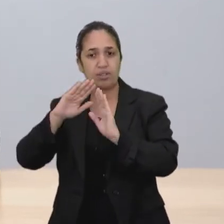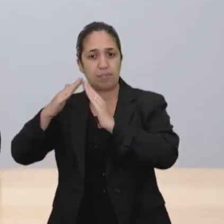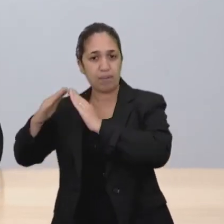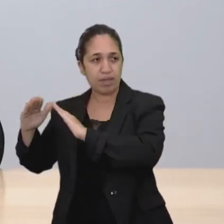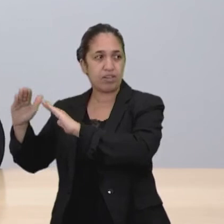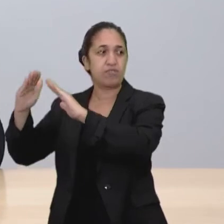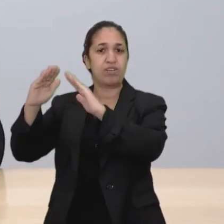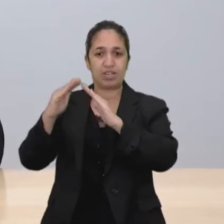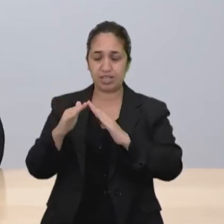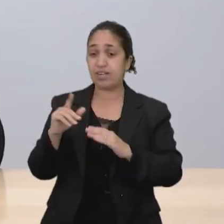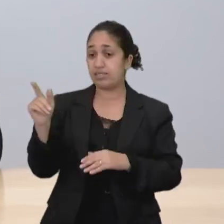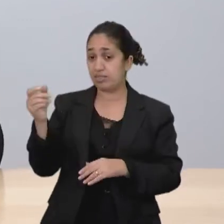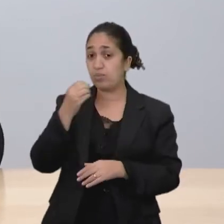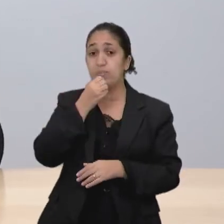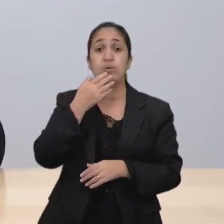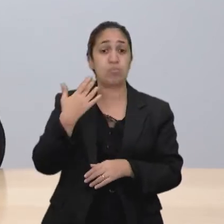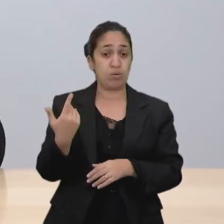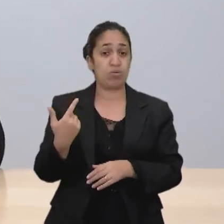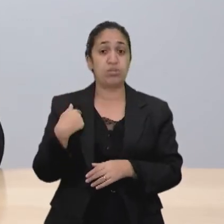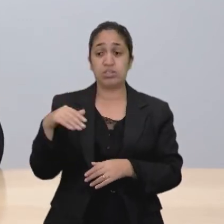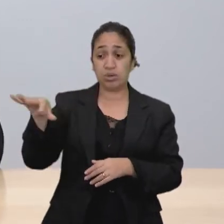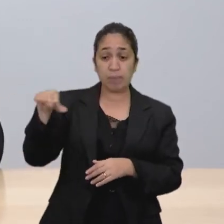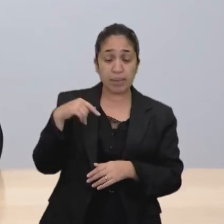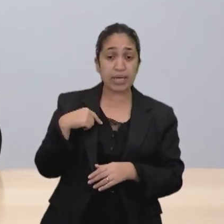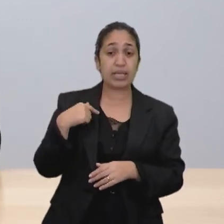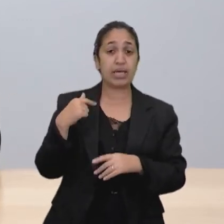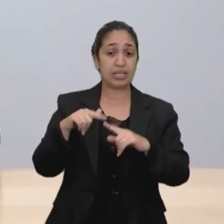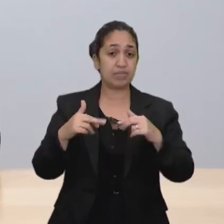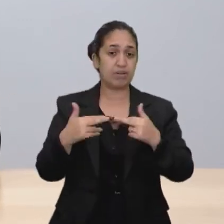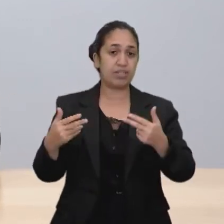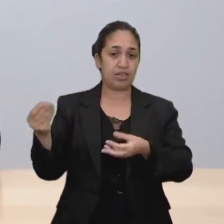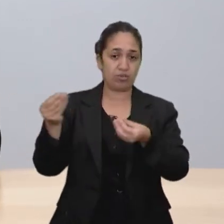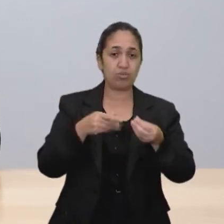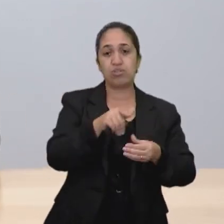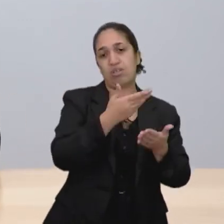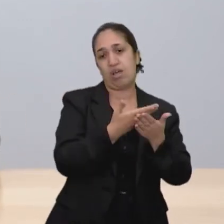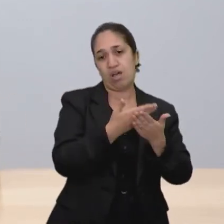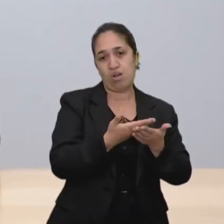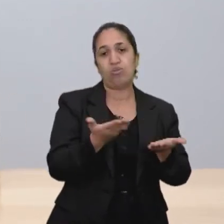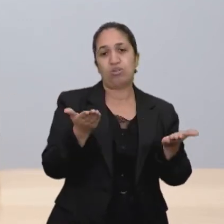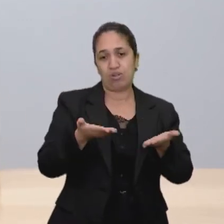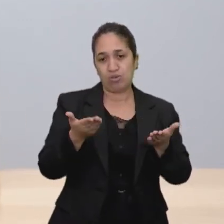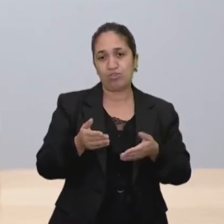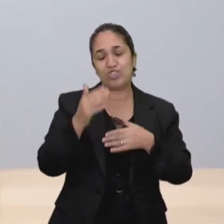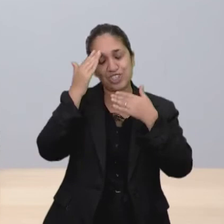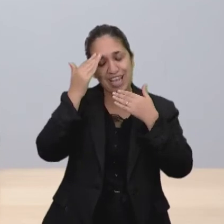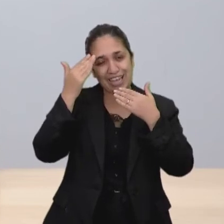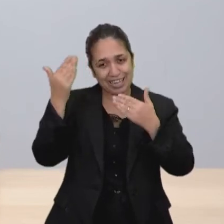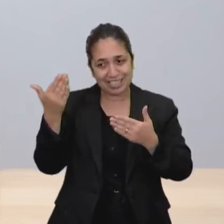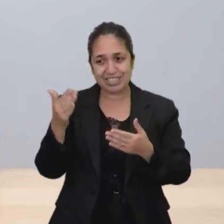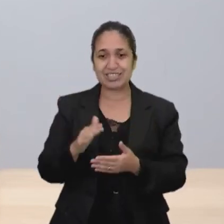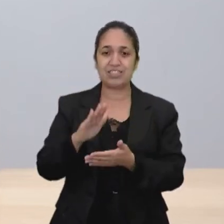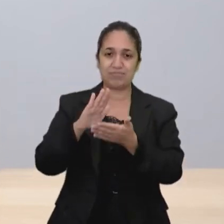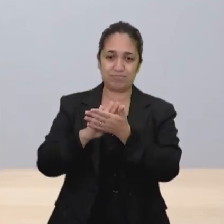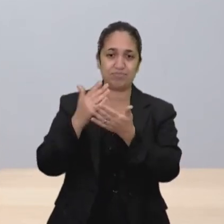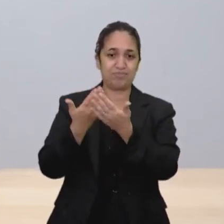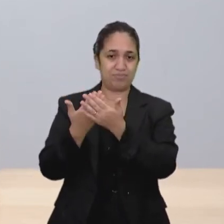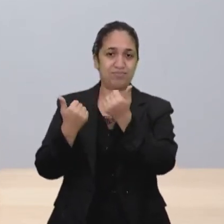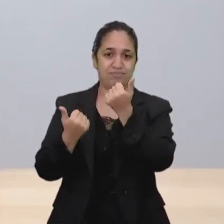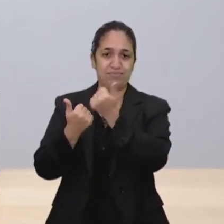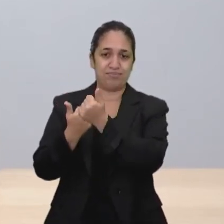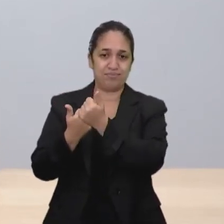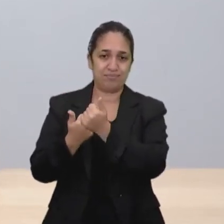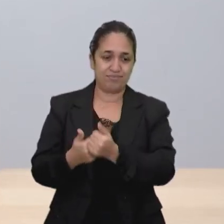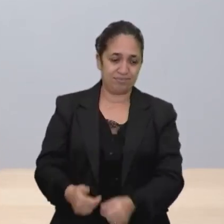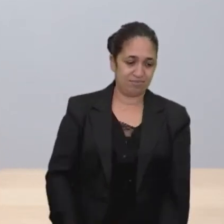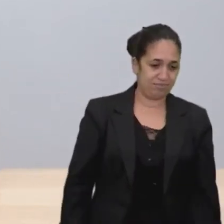bons nisso. E eu peguei esse material legal e trouxe para a aula hoje. Então, agradecê-los por gentilmente ceder para a gente, tá? Então, olha só como a gente já tem